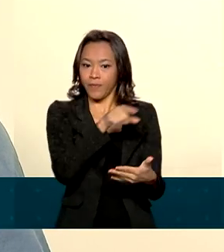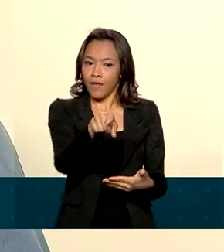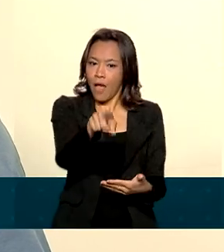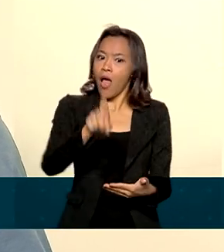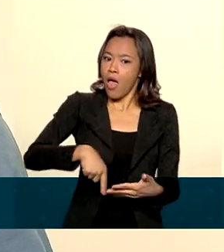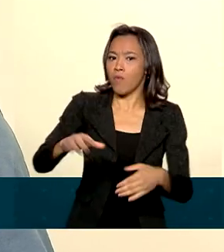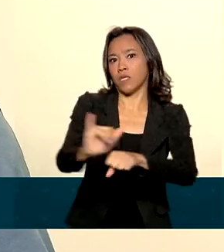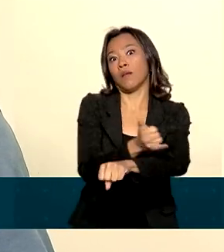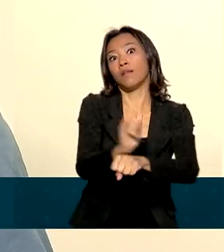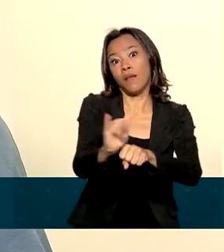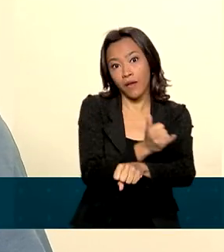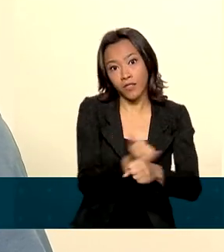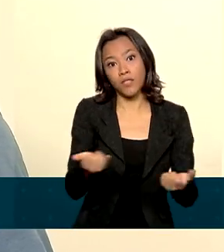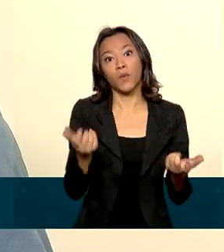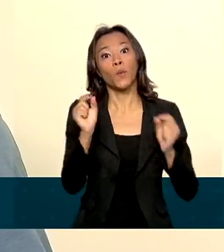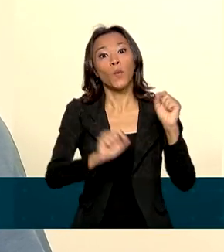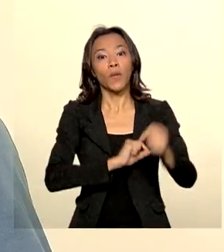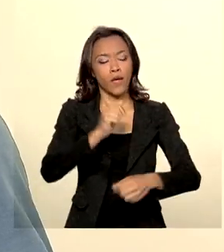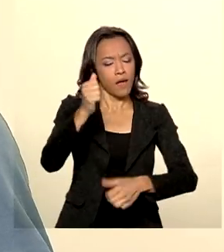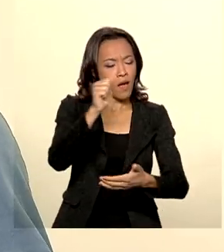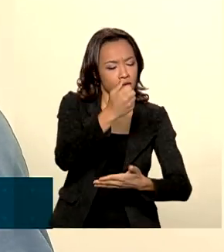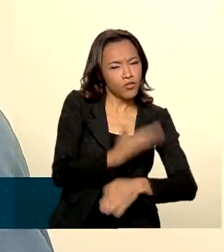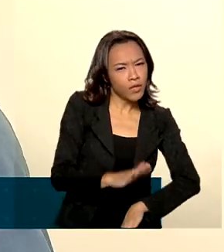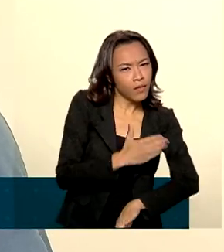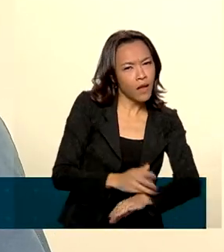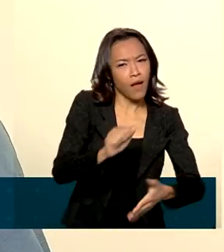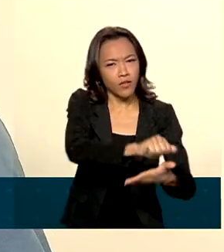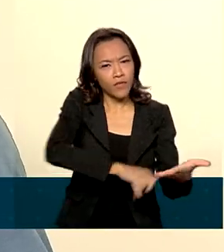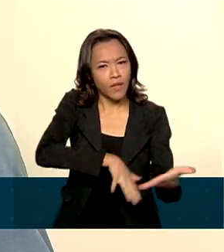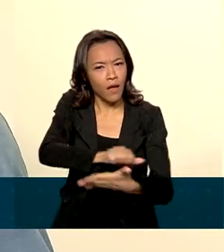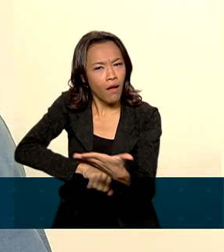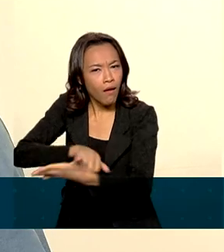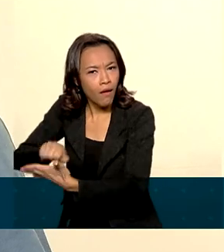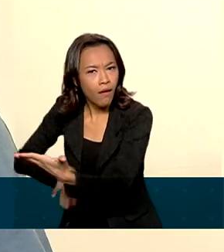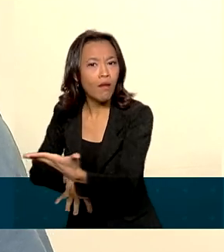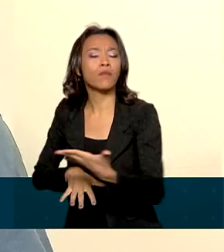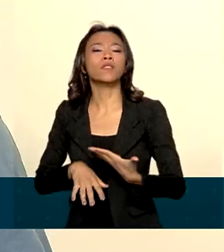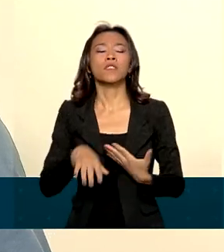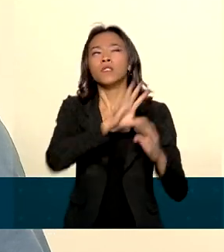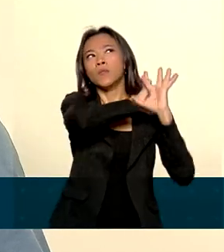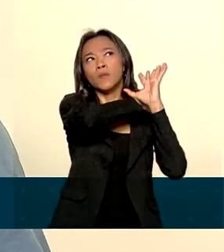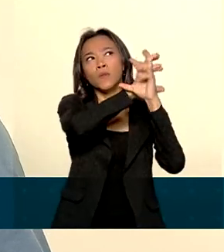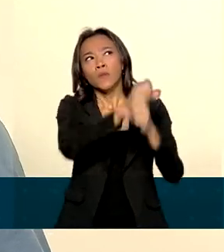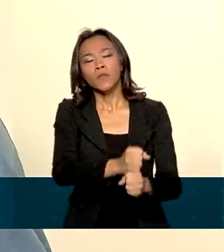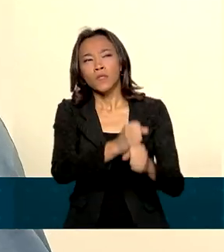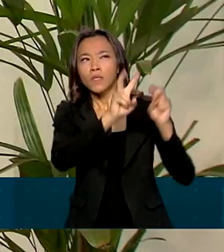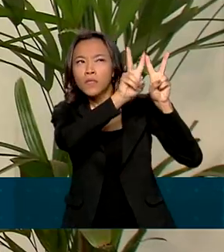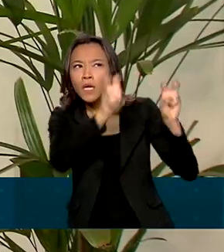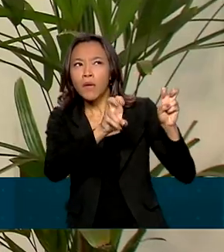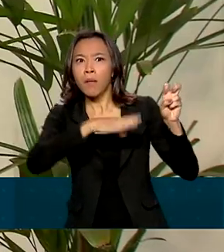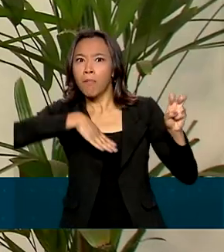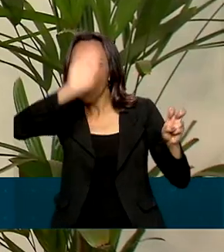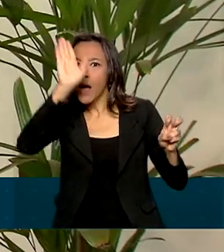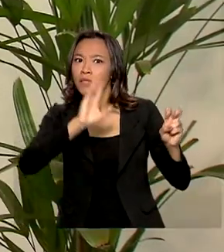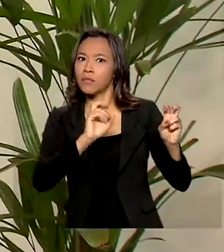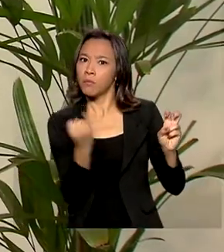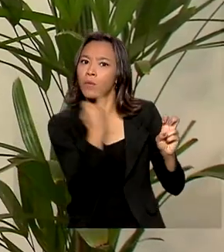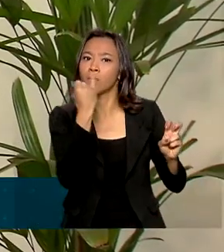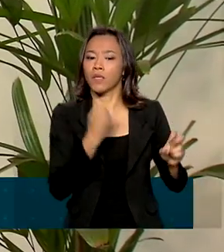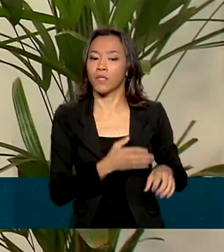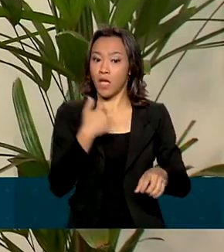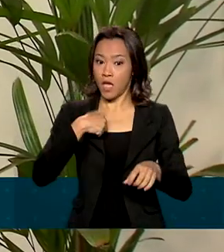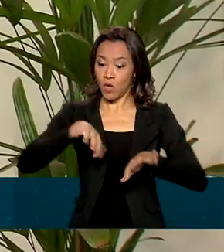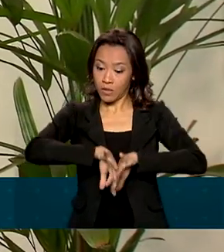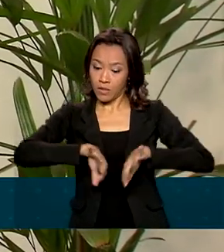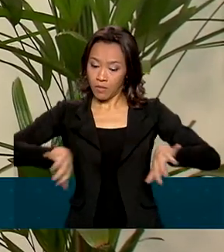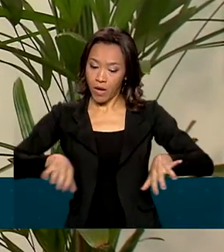que eu recomendaria. Fazer as questões anteriores, fazer um retrospecto daqueles assuntos que são mais recorrentes. Eu separo duas ou três